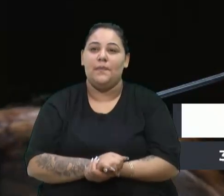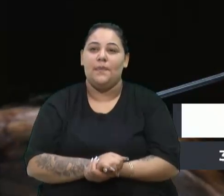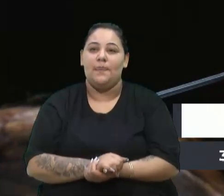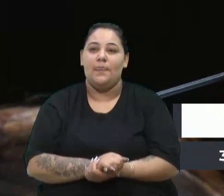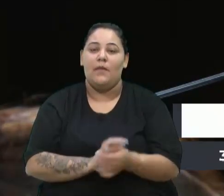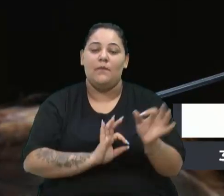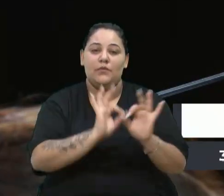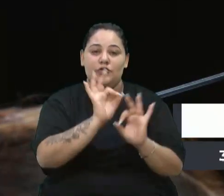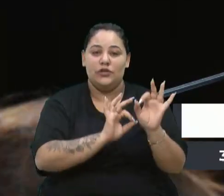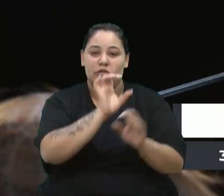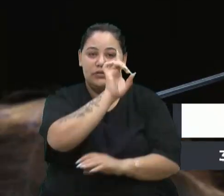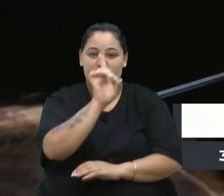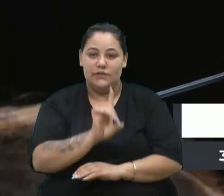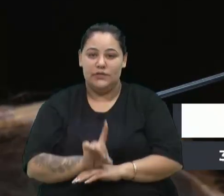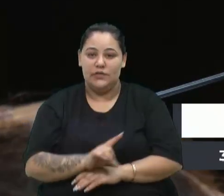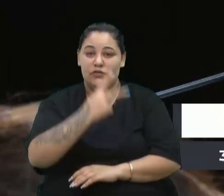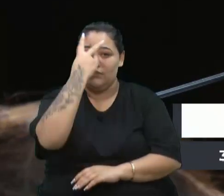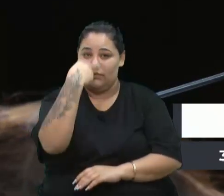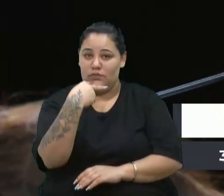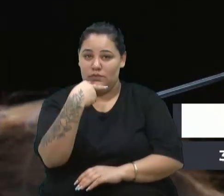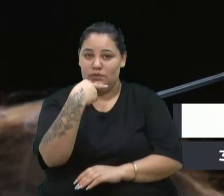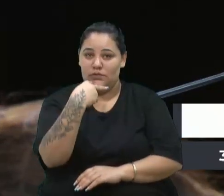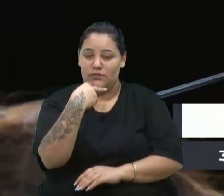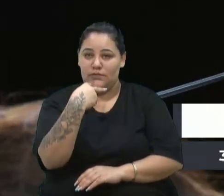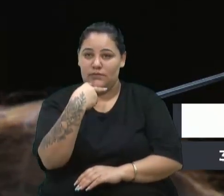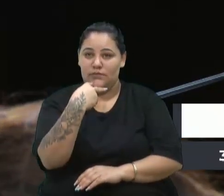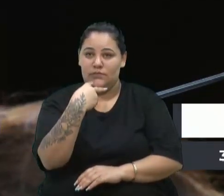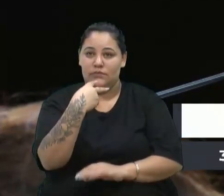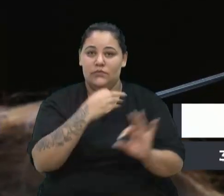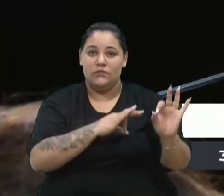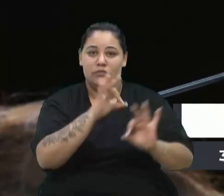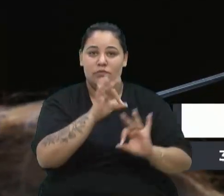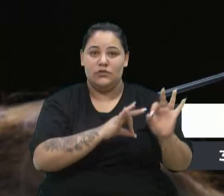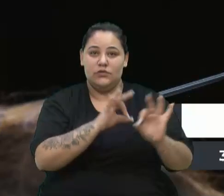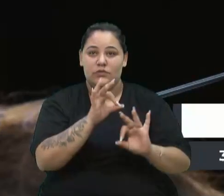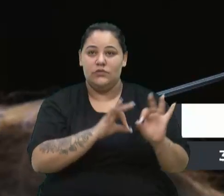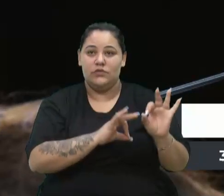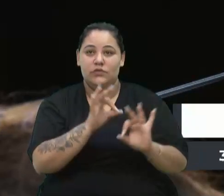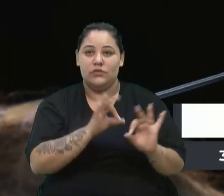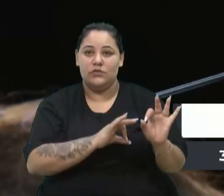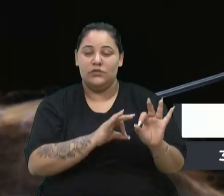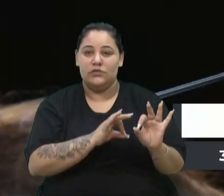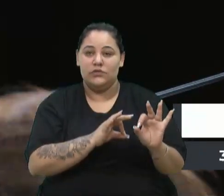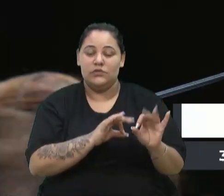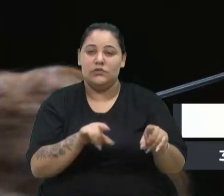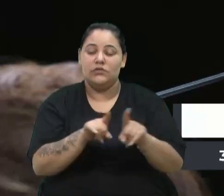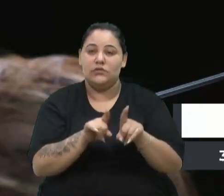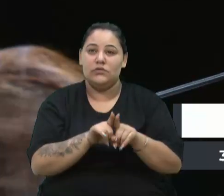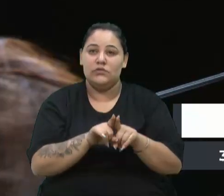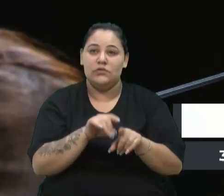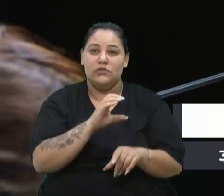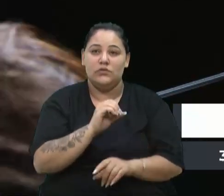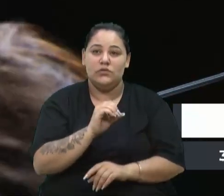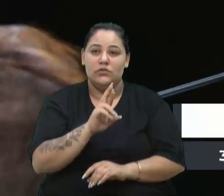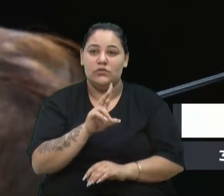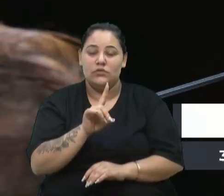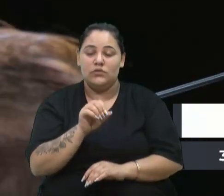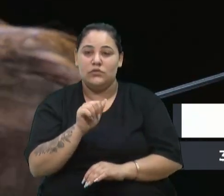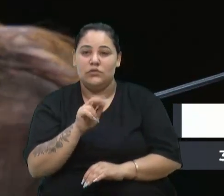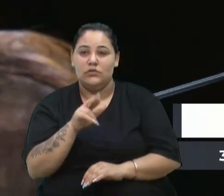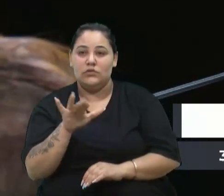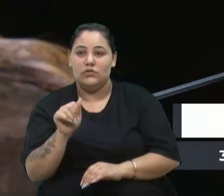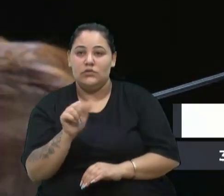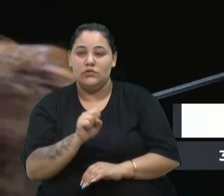projeto para os deficientes visuais, o projeto das cordoalhas, a lei do troco, que